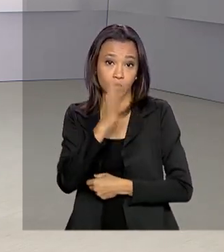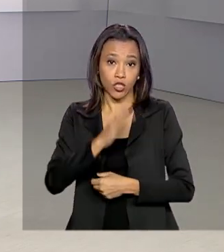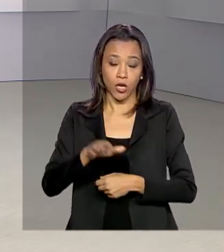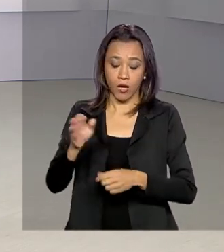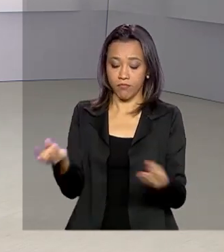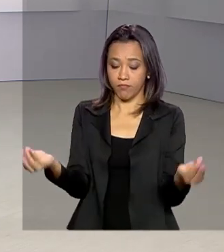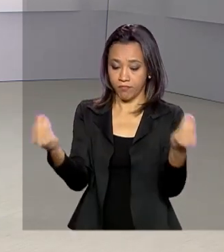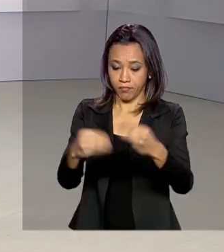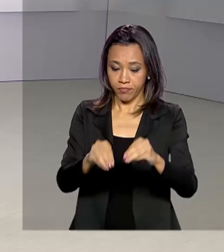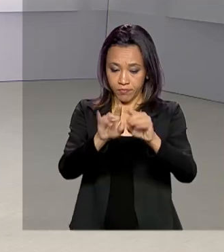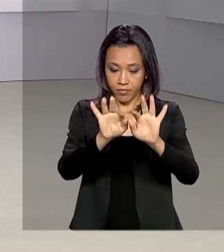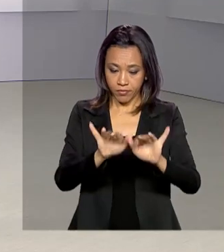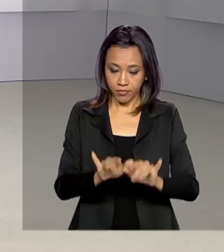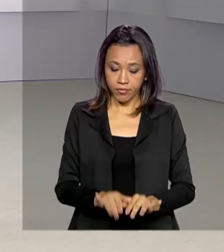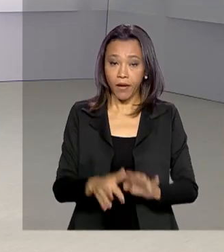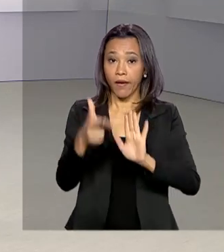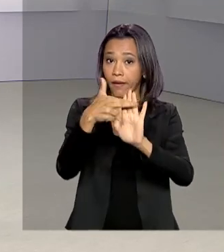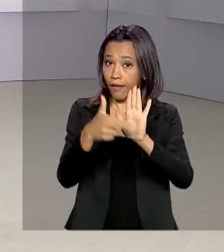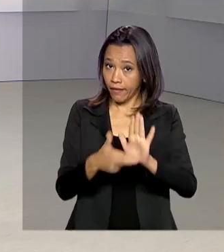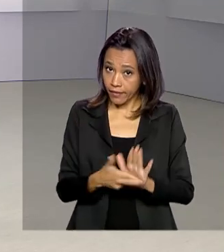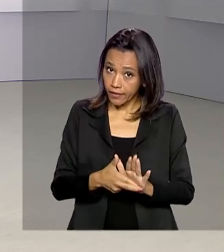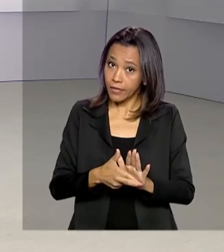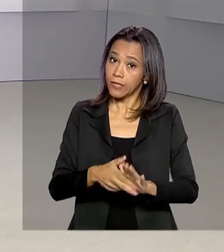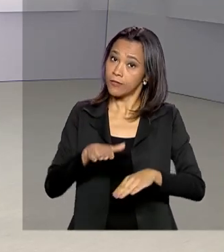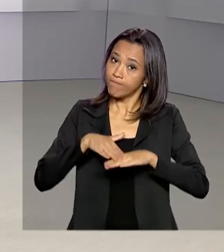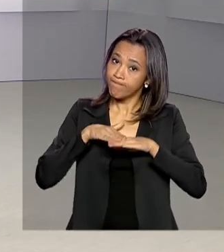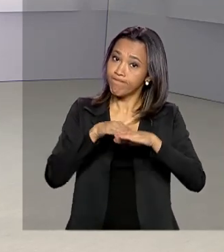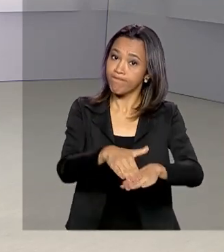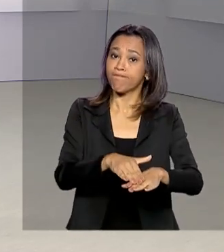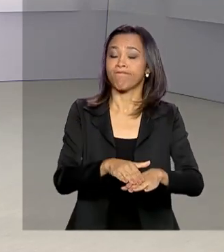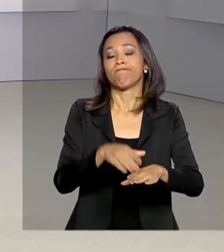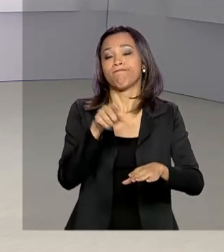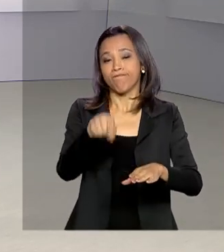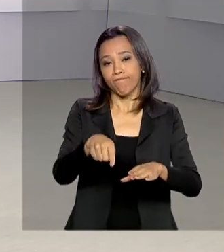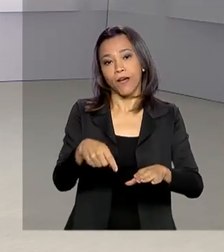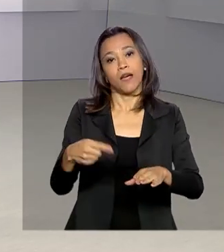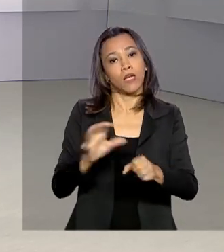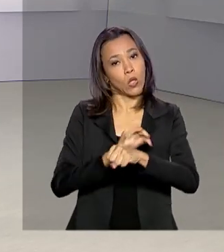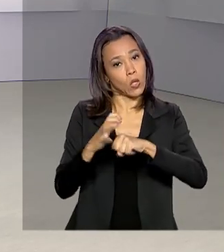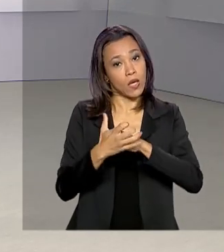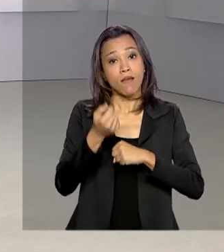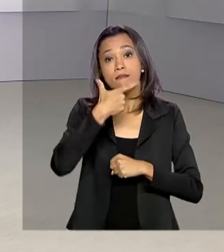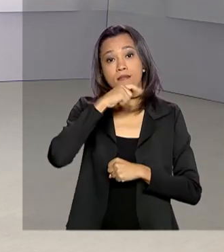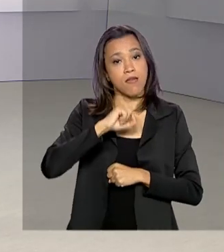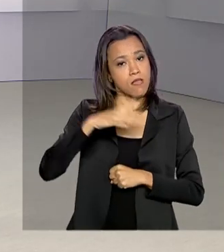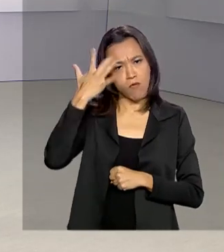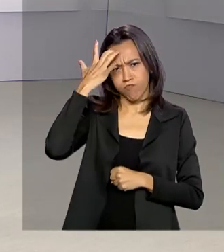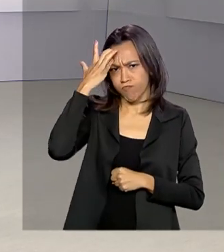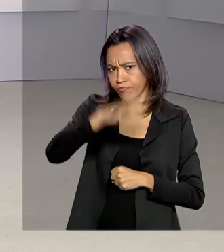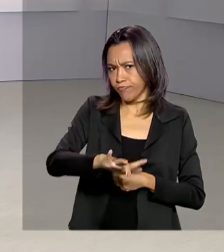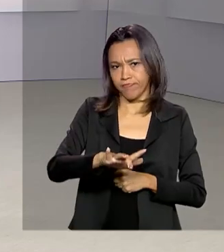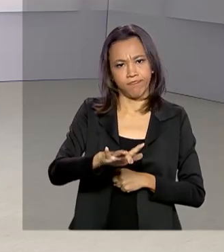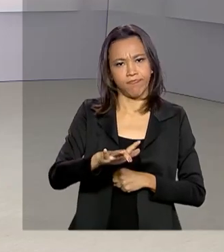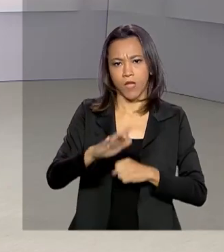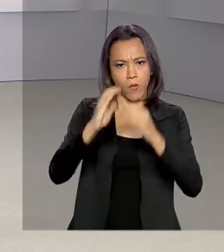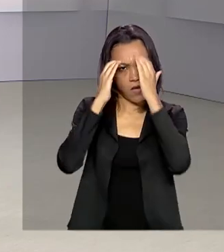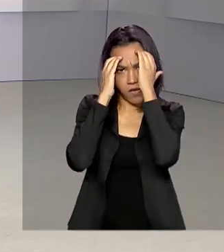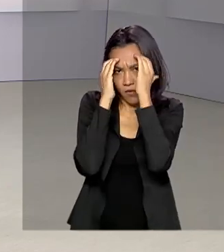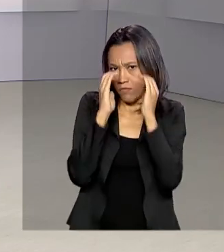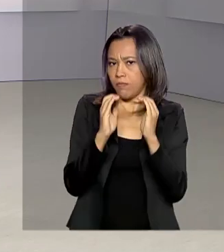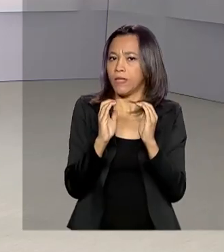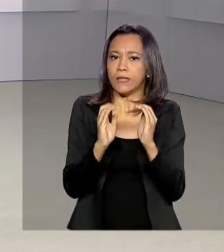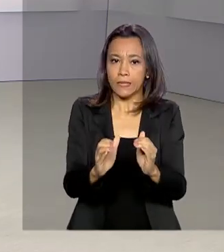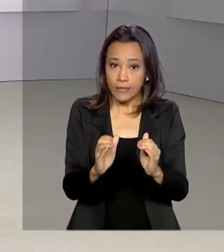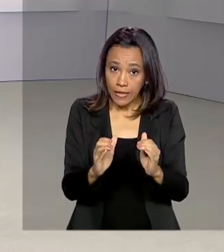para medidas compulsórias de enfrentamento ao novo coronavírus. Quem descumprir determinações médicas de quarentena,